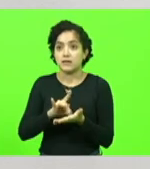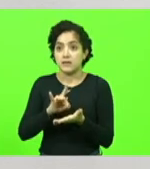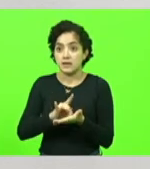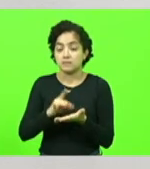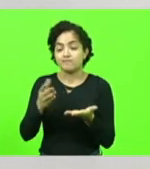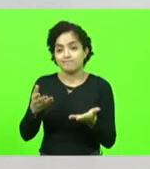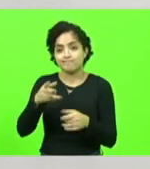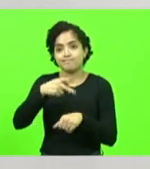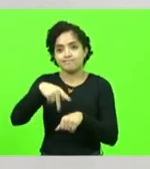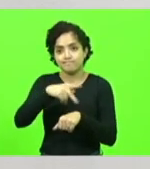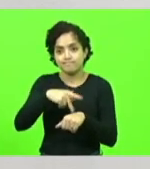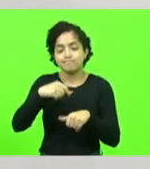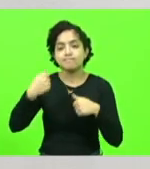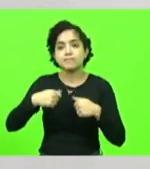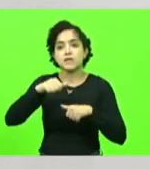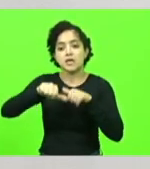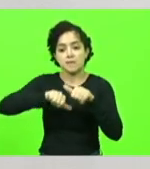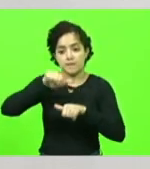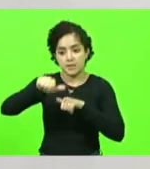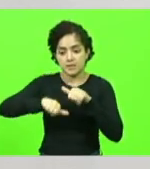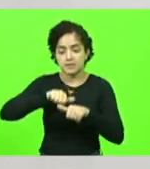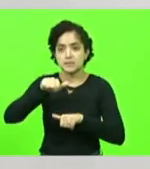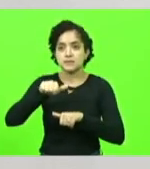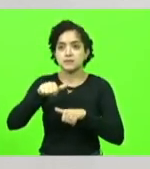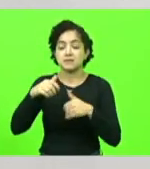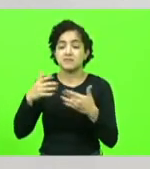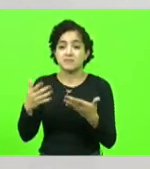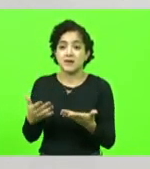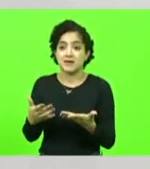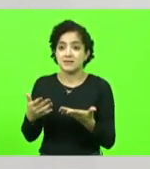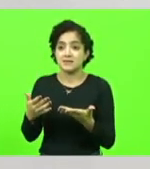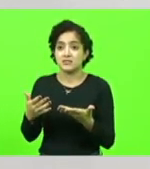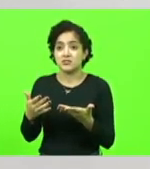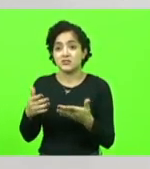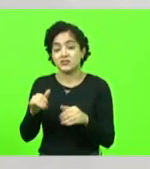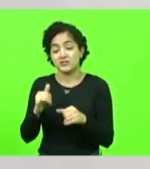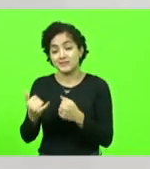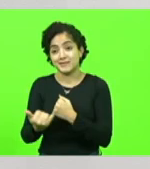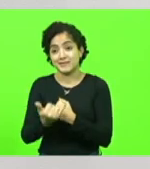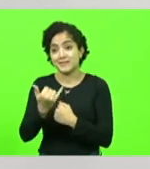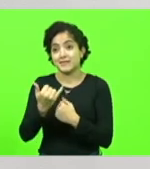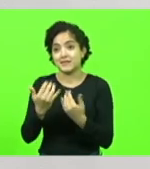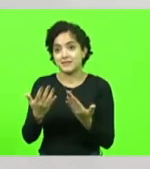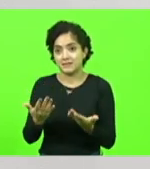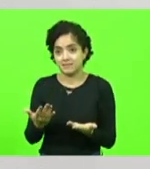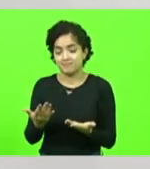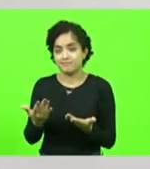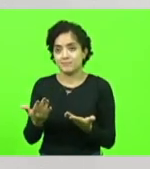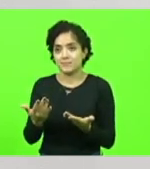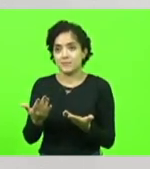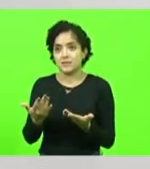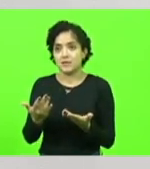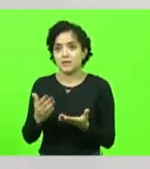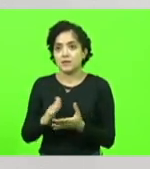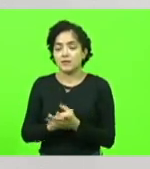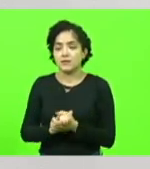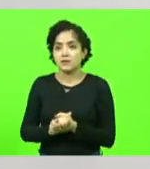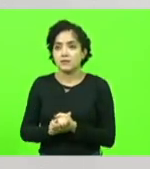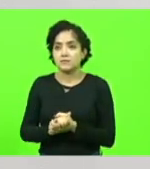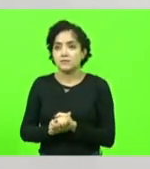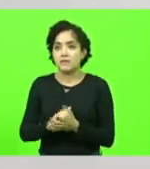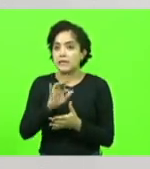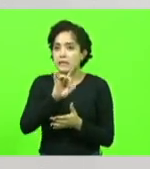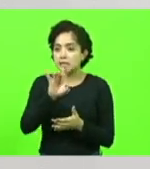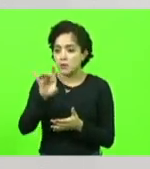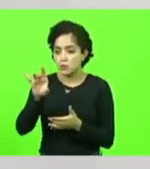que precisa de reformas. Só que nós nos iludimos, acreditando que isso não envolve cada um de